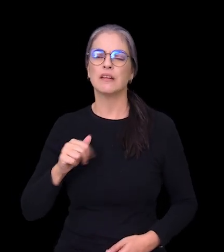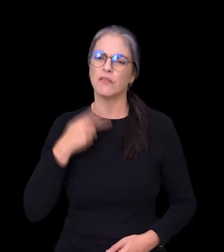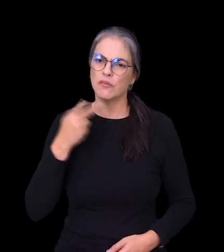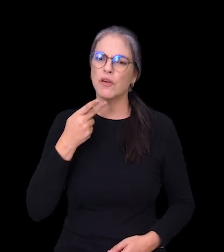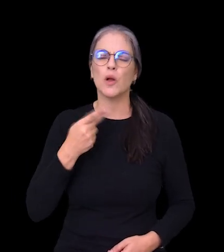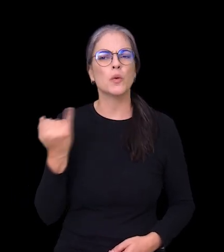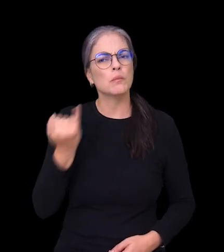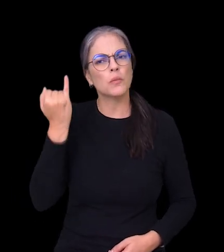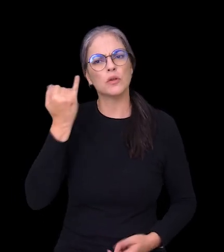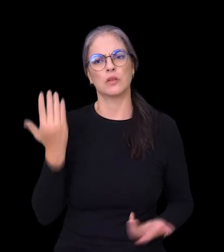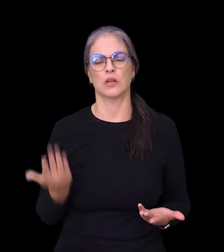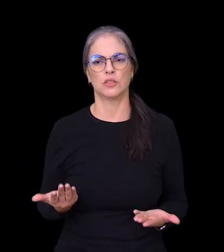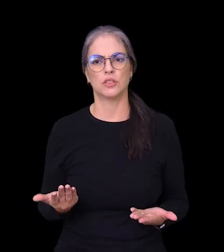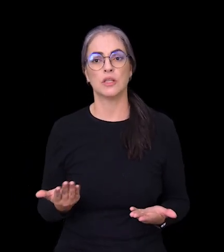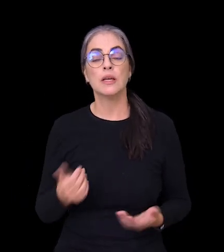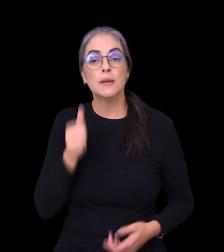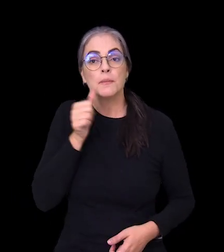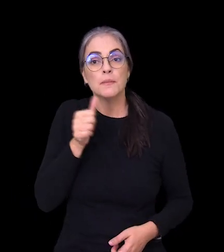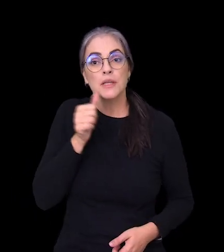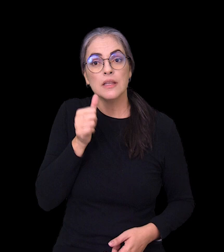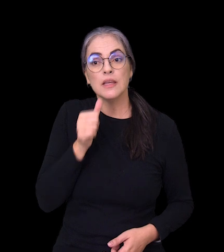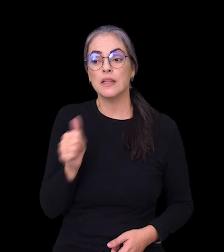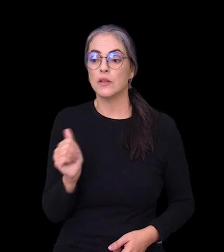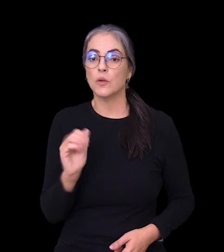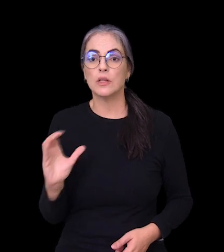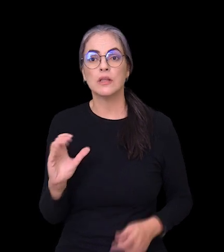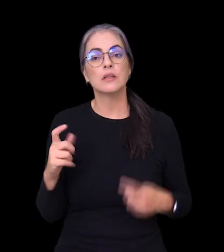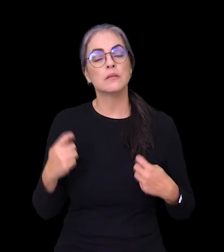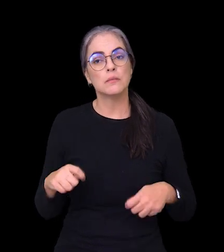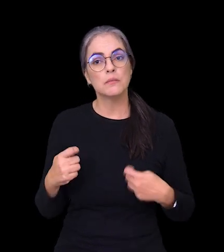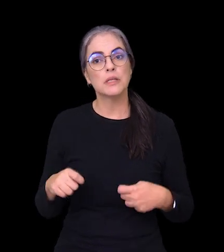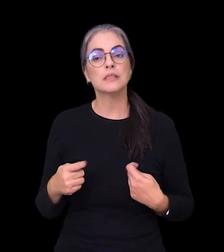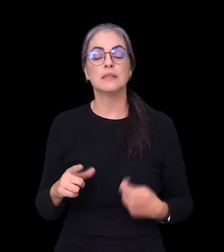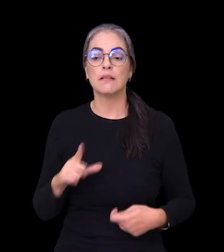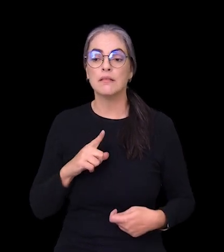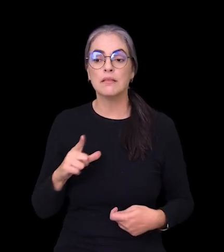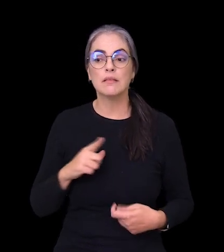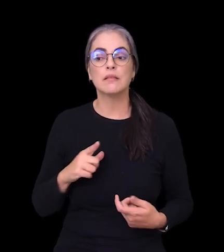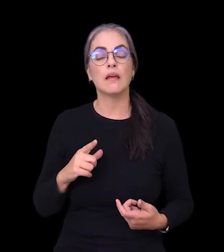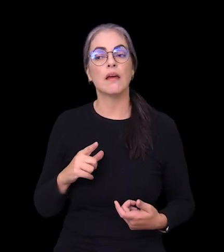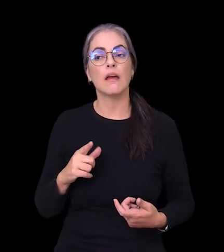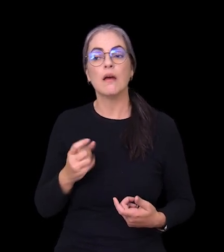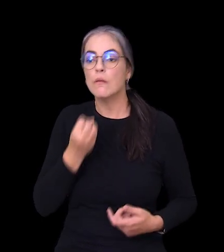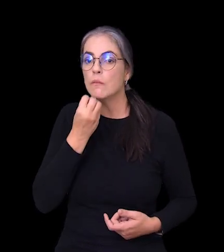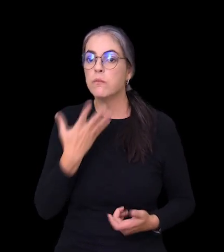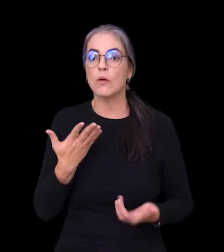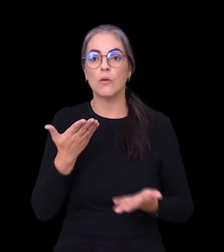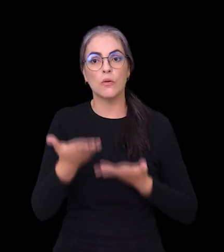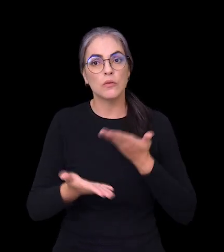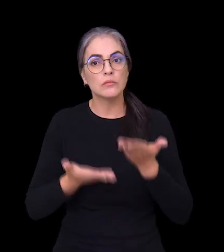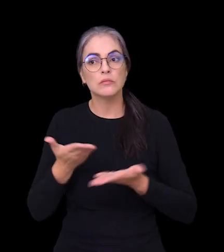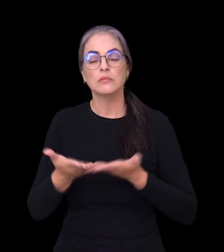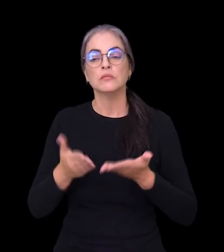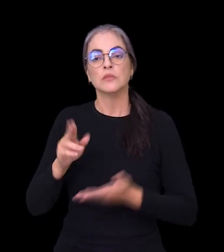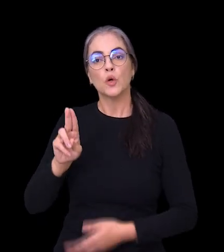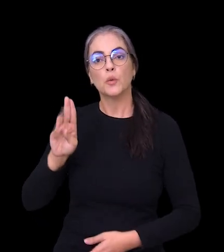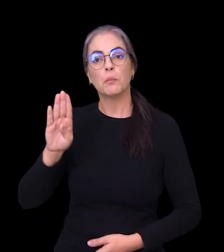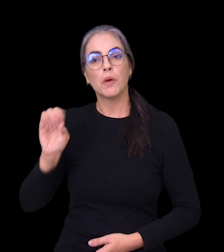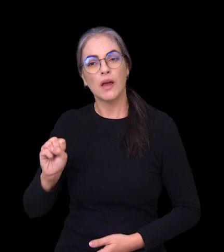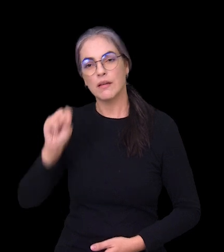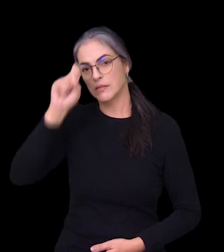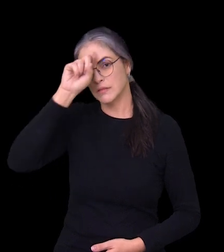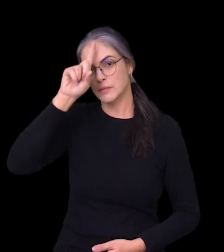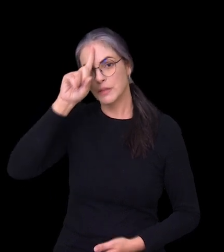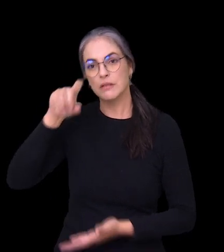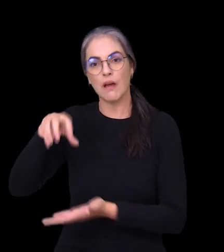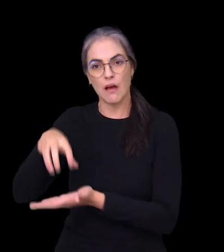as adolescentes, possam ser acolhidas nos serviços de saúde e também na escola, porque também tem esse momento